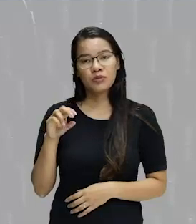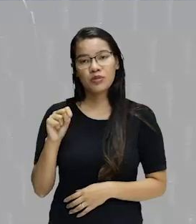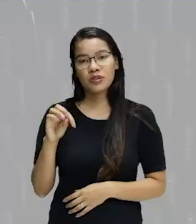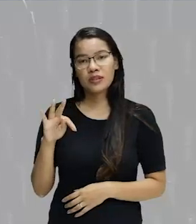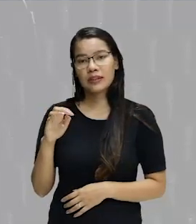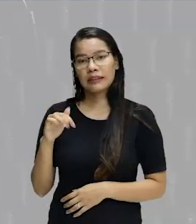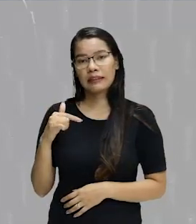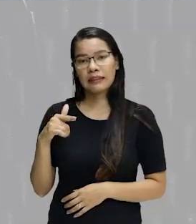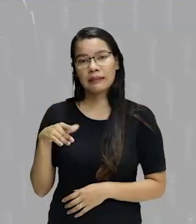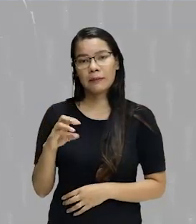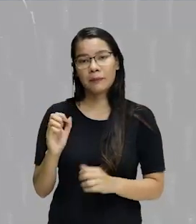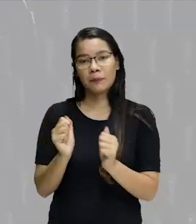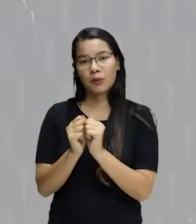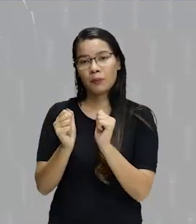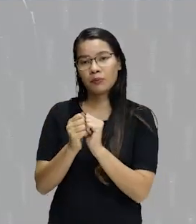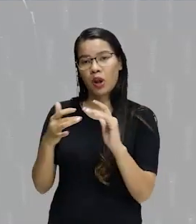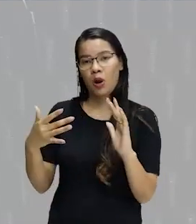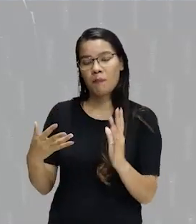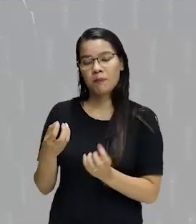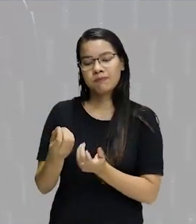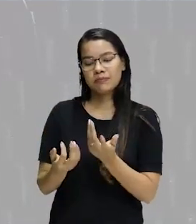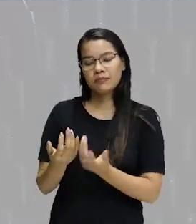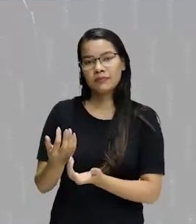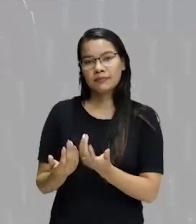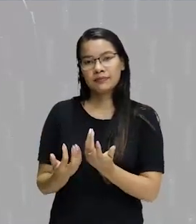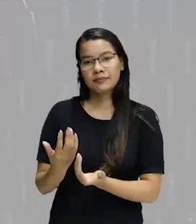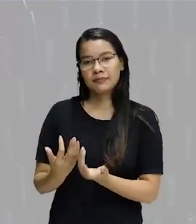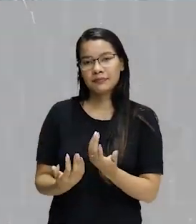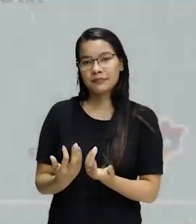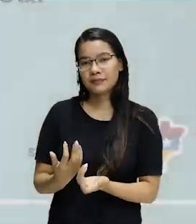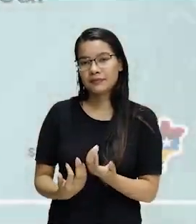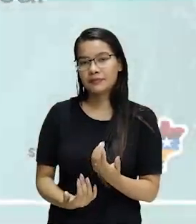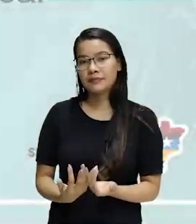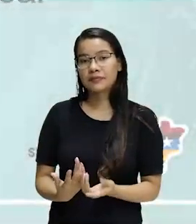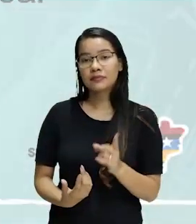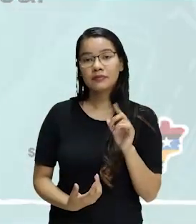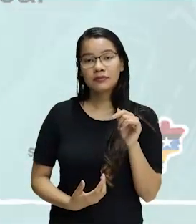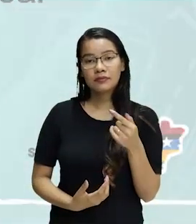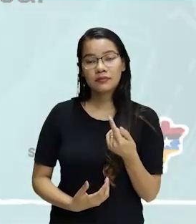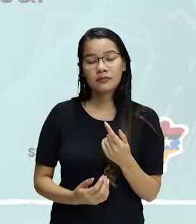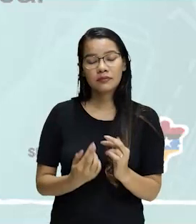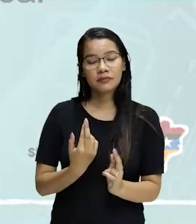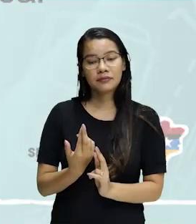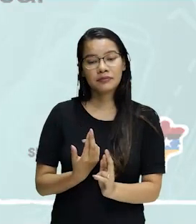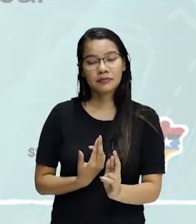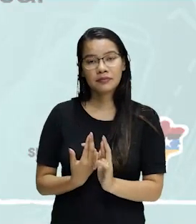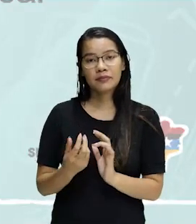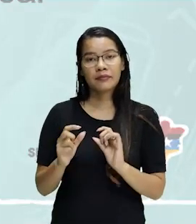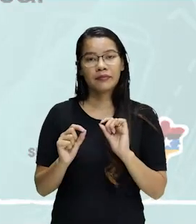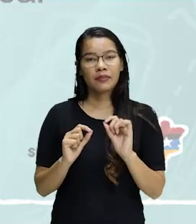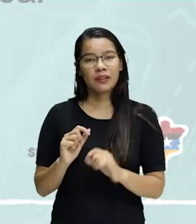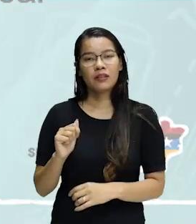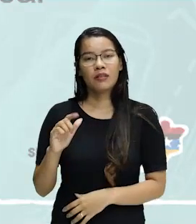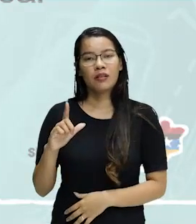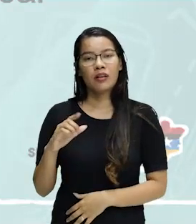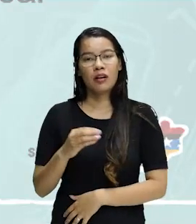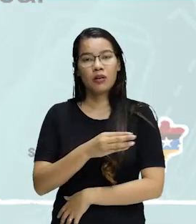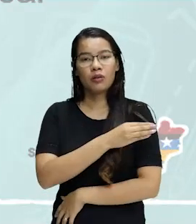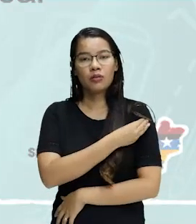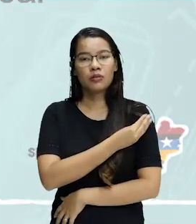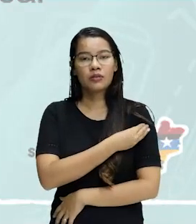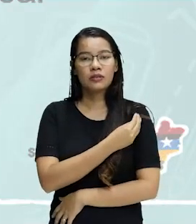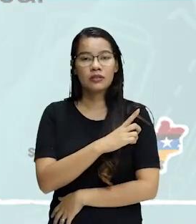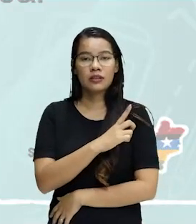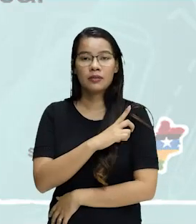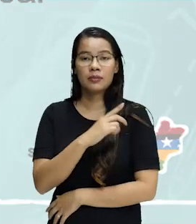a combustão, com a queima. Então, a combustão, né, é uma das reações que os álcools sofrem. Bom,